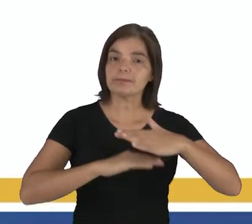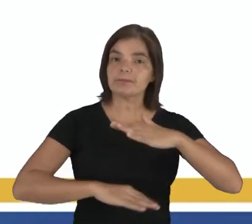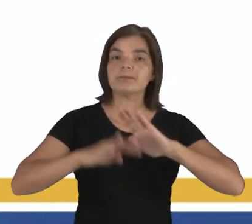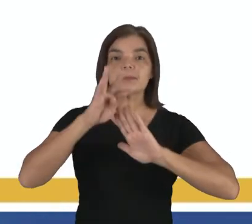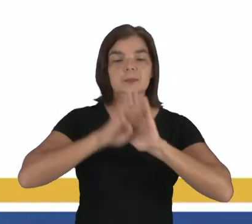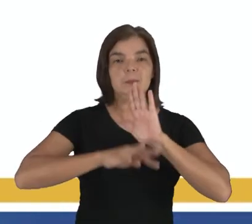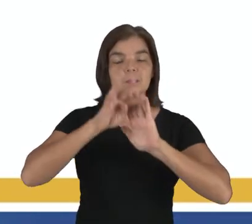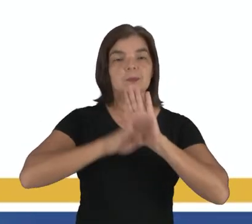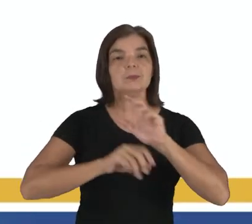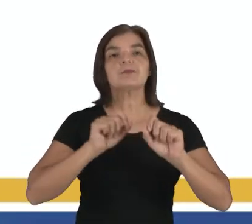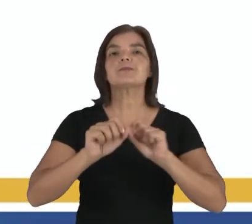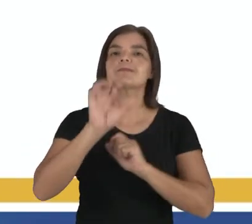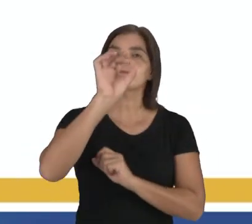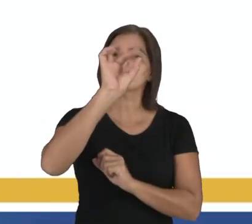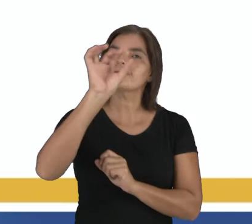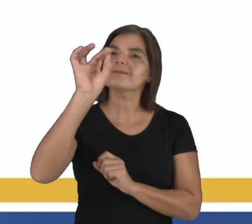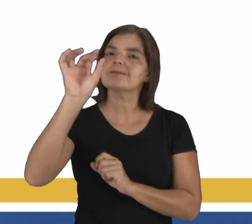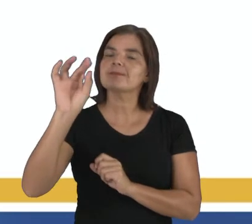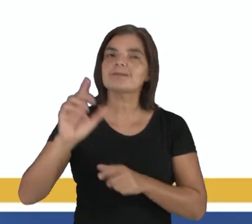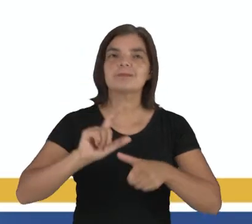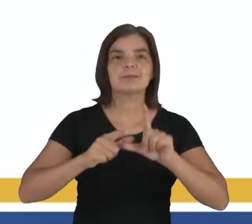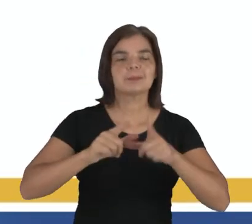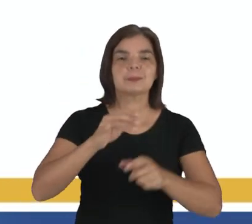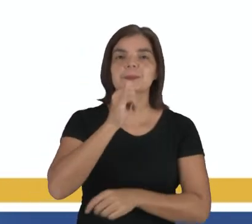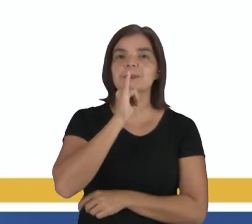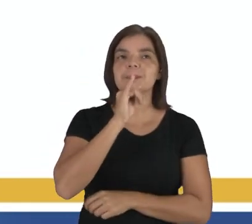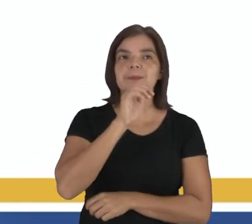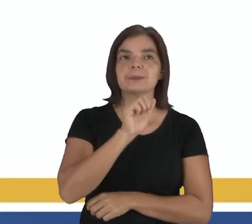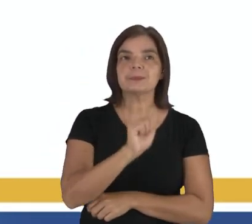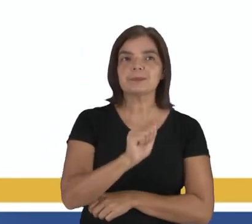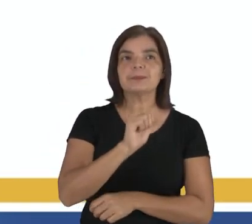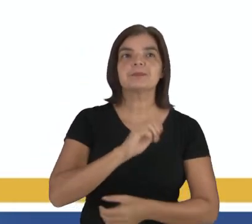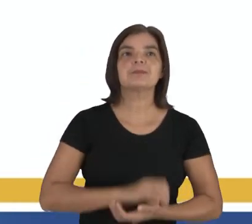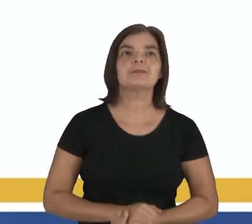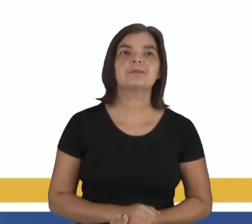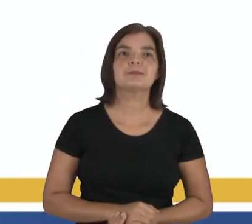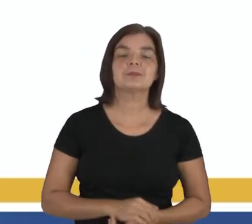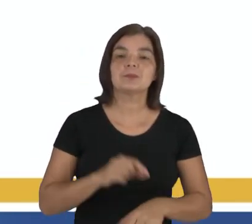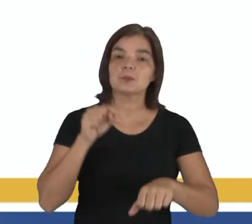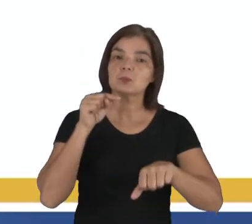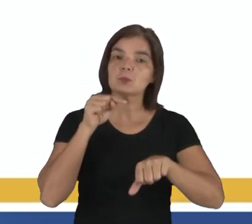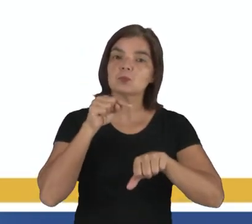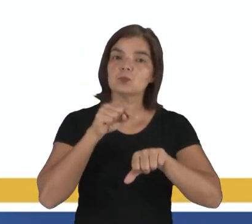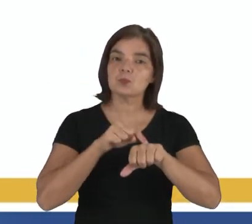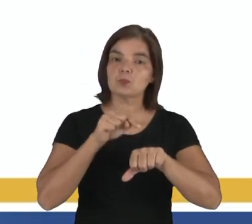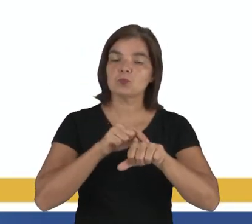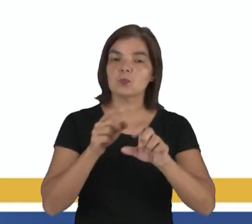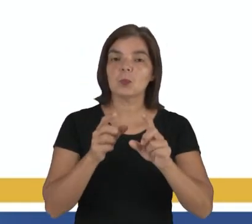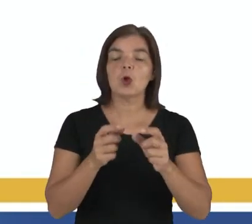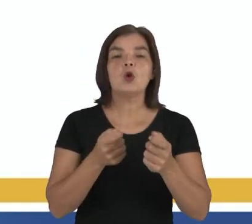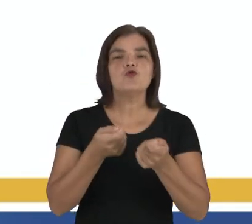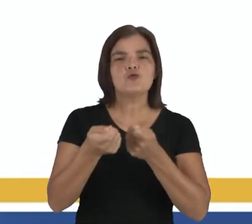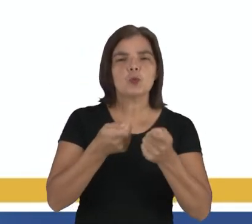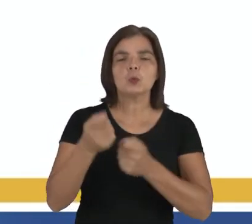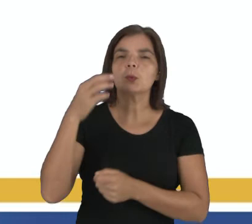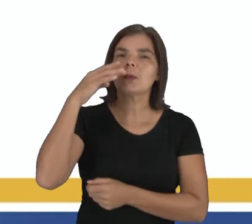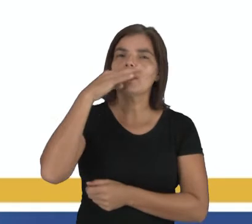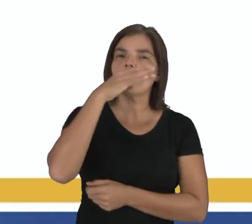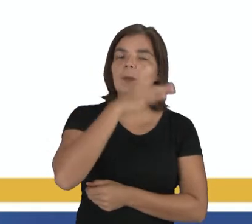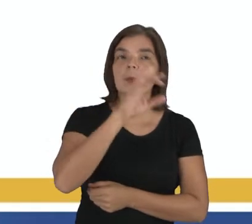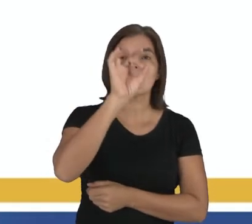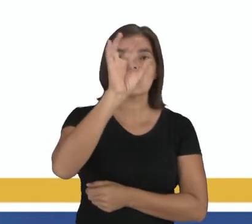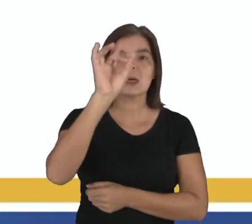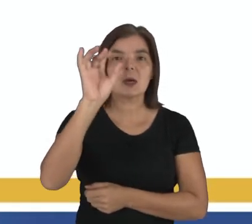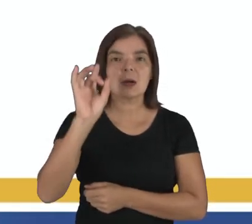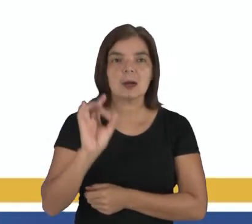um texto que corresponde a cada uma dessas letrinhas. Por exemplo, letra A, botão, né, de controle de temperatura. Então,